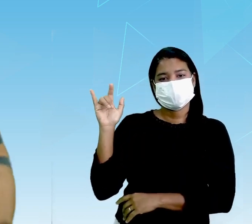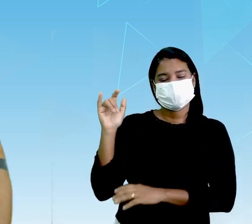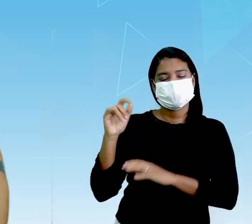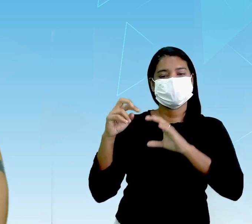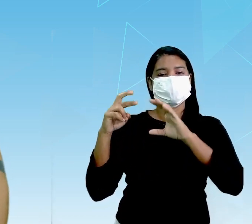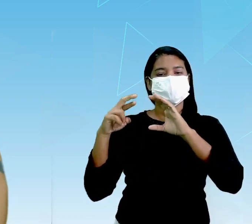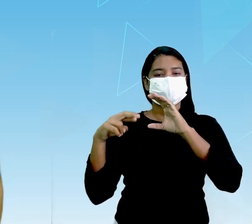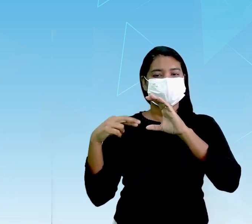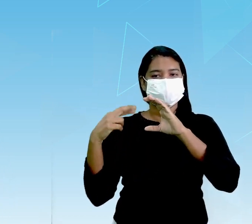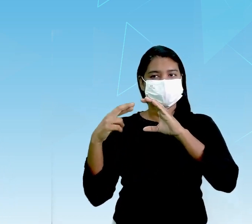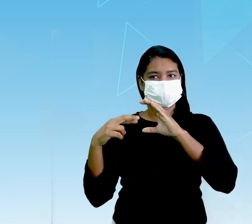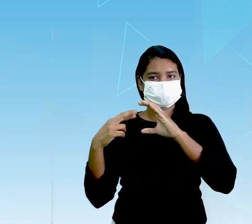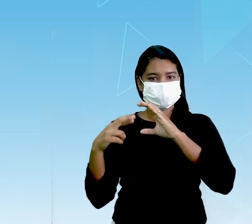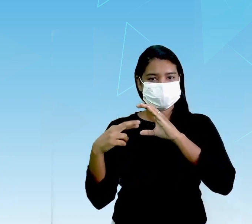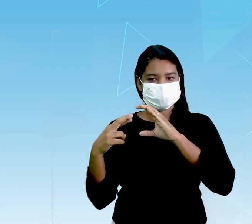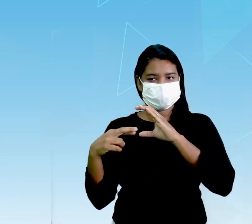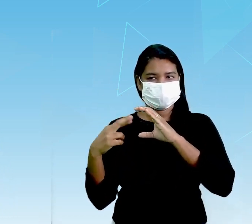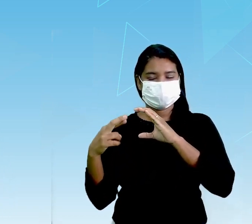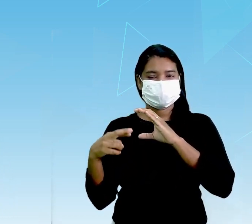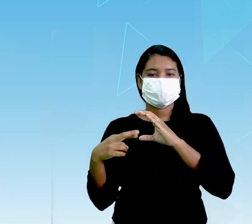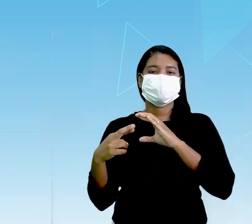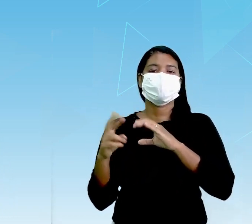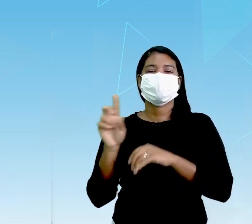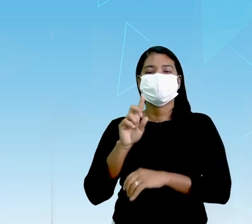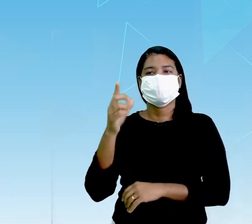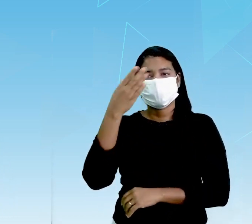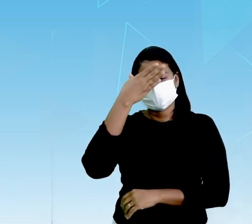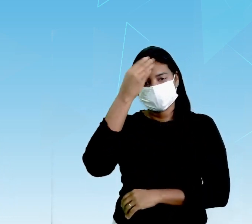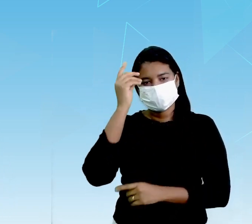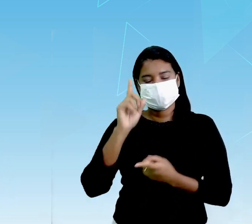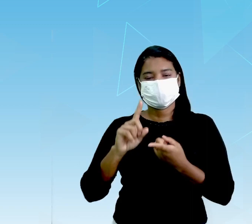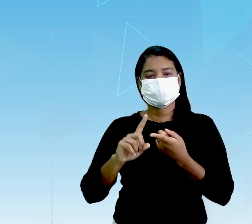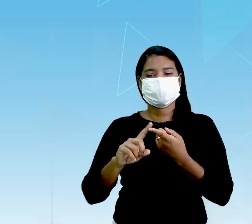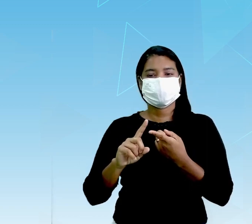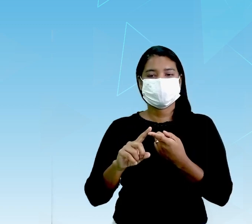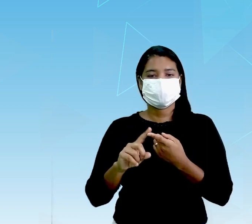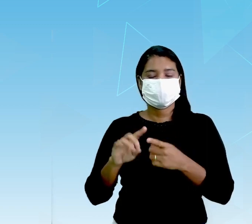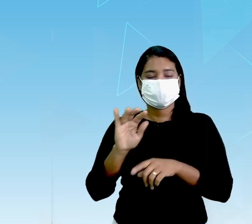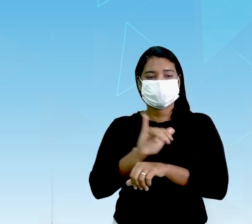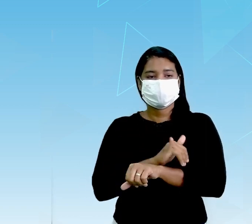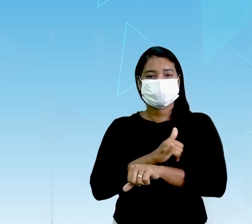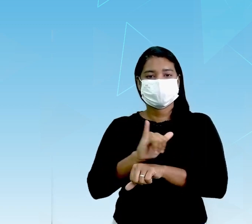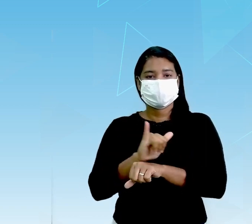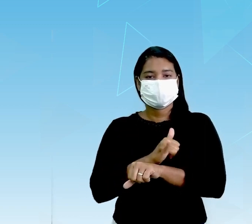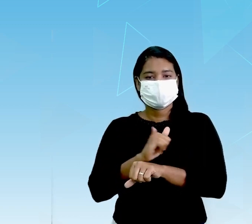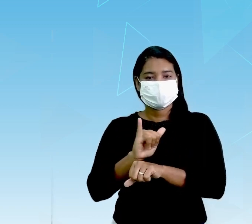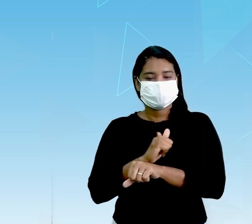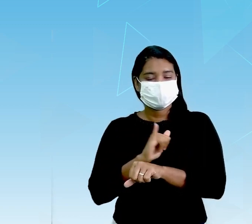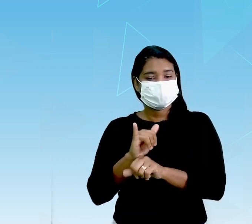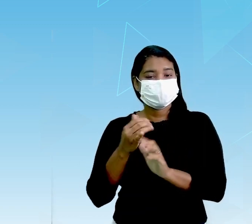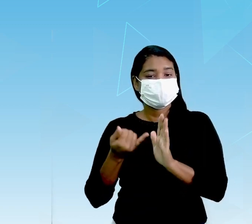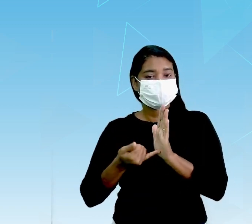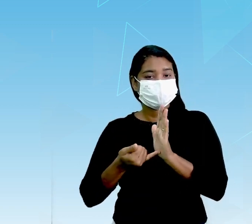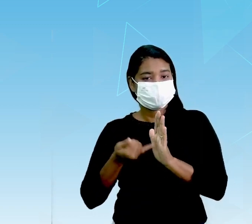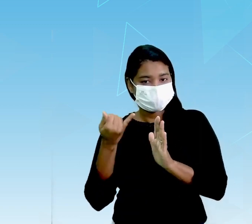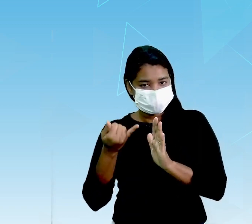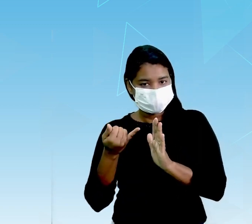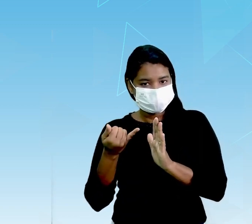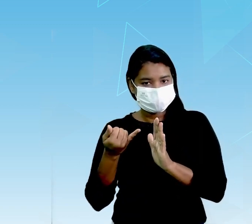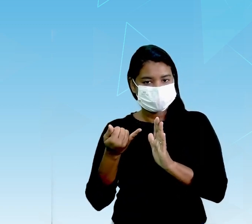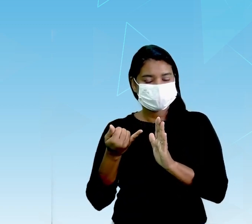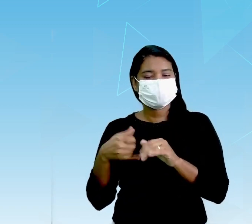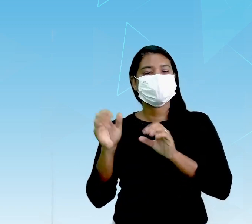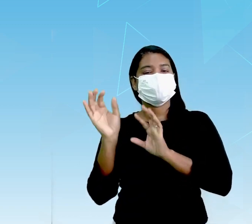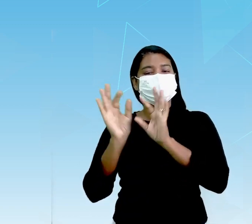Transmissão, tudo junto sem acento. E não esquece também, se tiver no YouTube aí não tiver a sua inscrição efetivada, vai